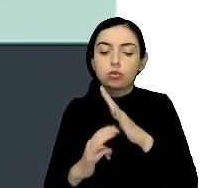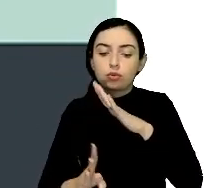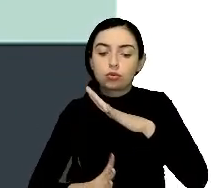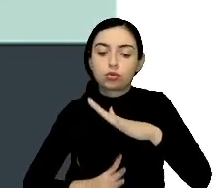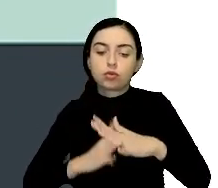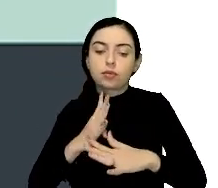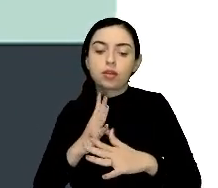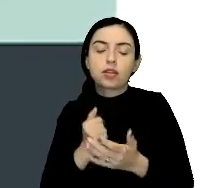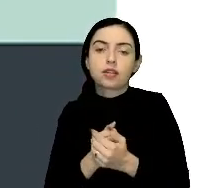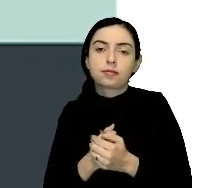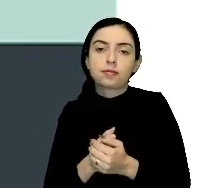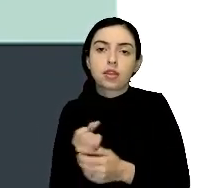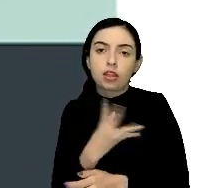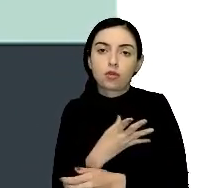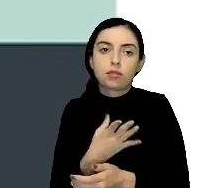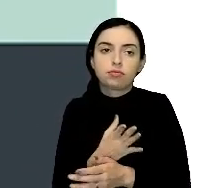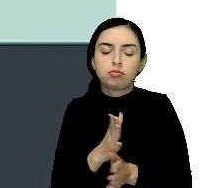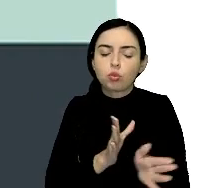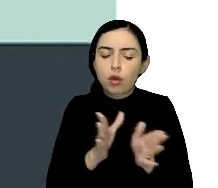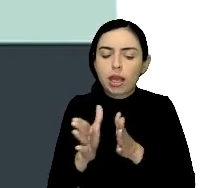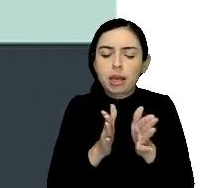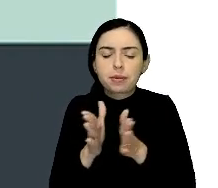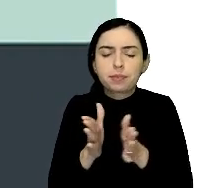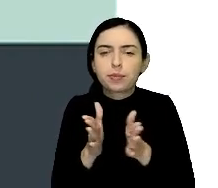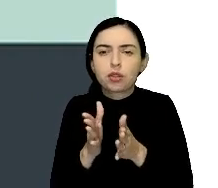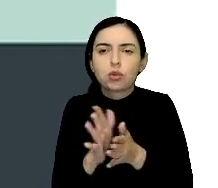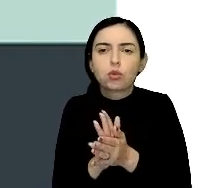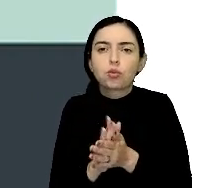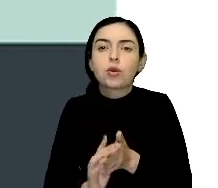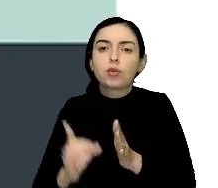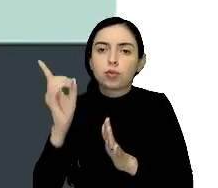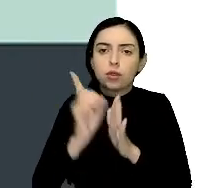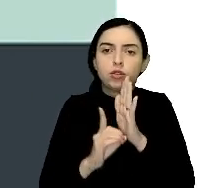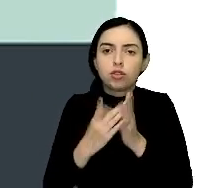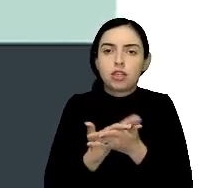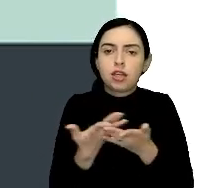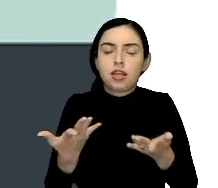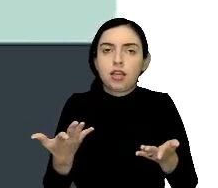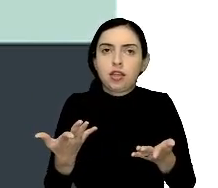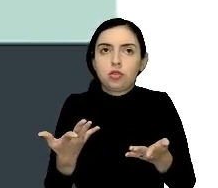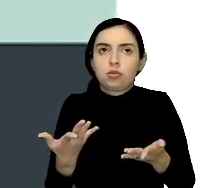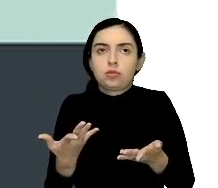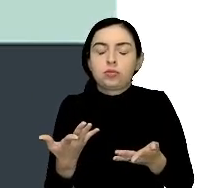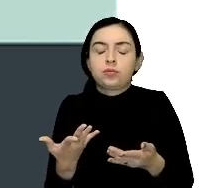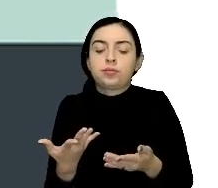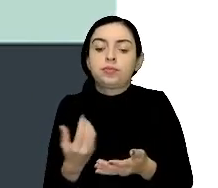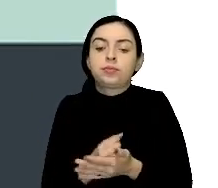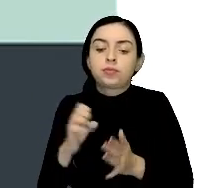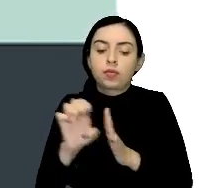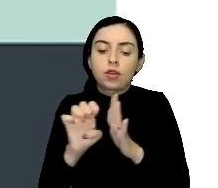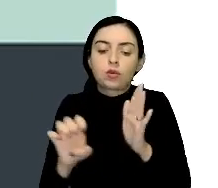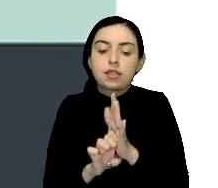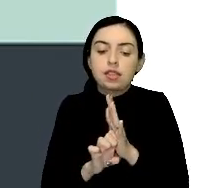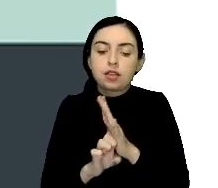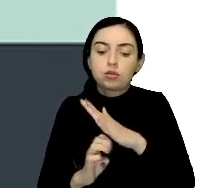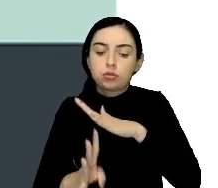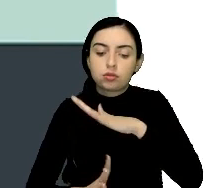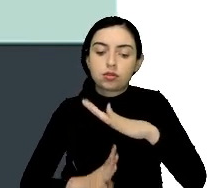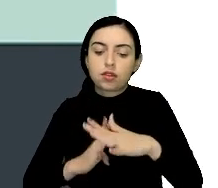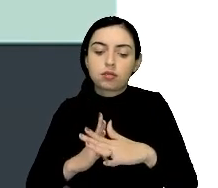imigração, um caminho para o direito, né? Porque o Estatuto do Estrangeiro trazia